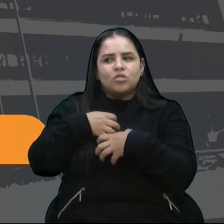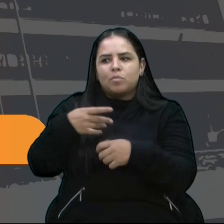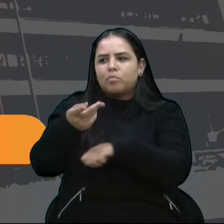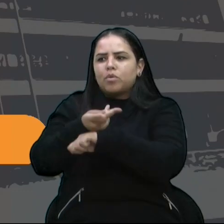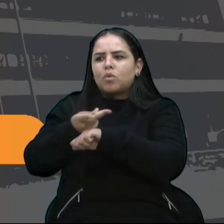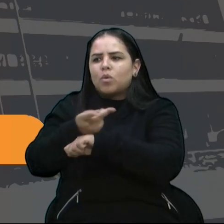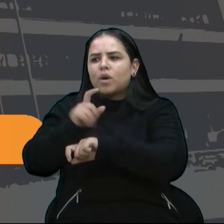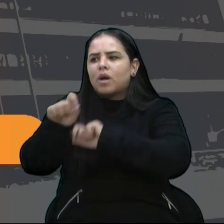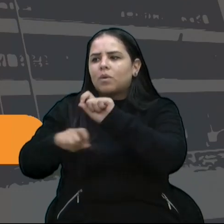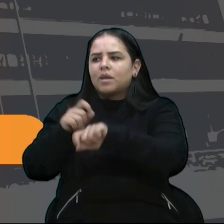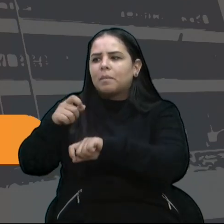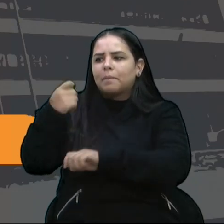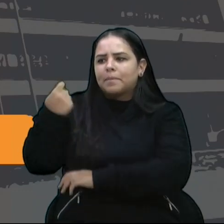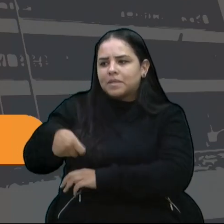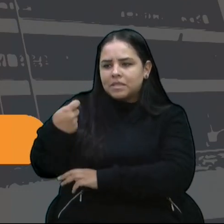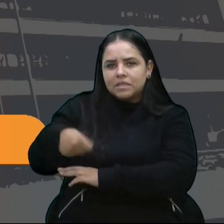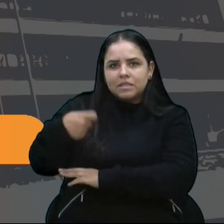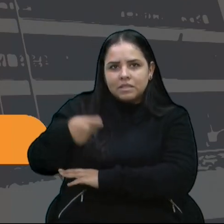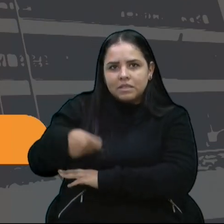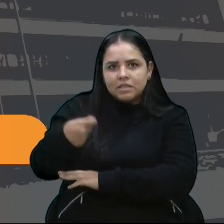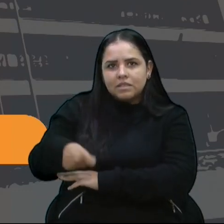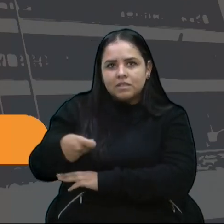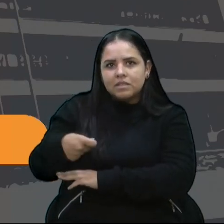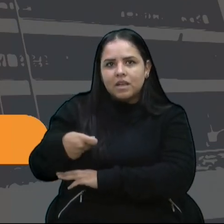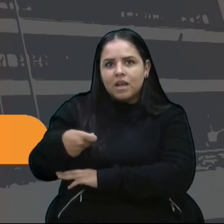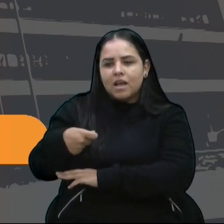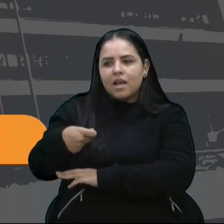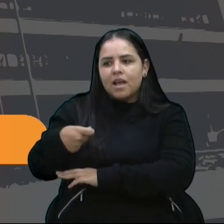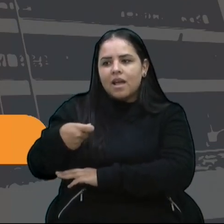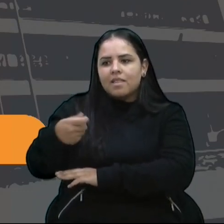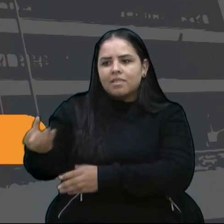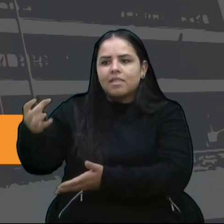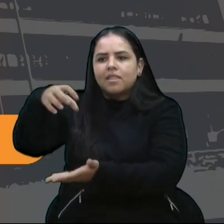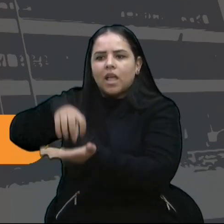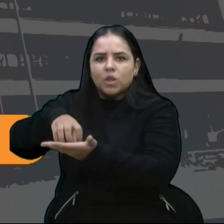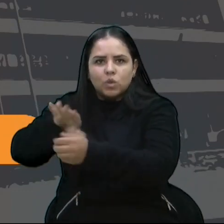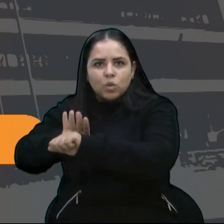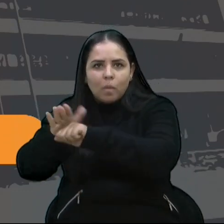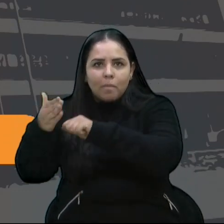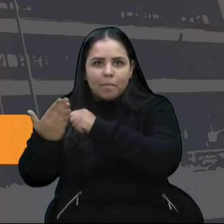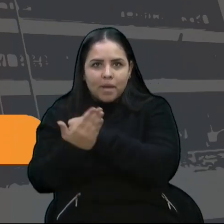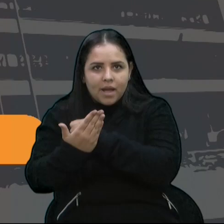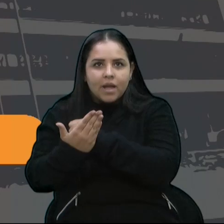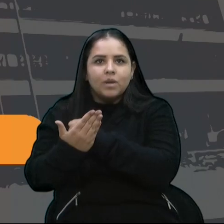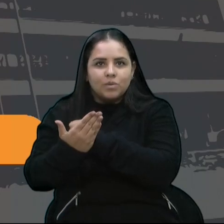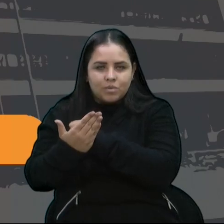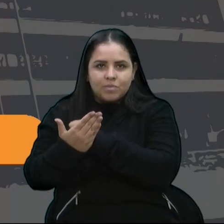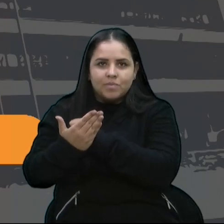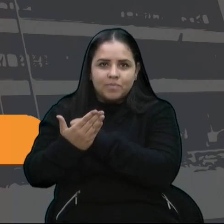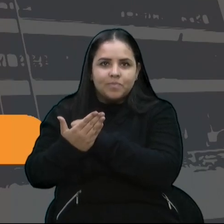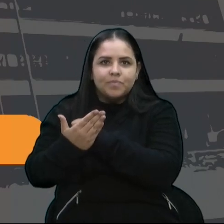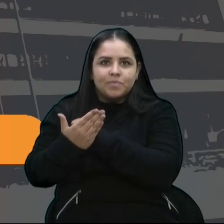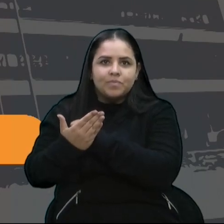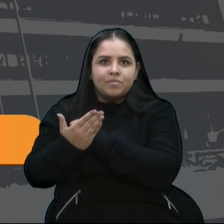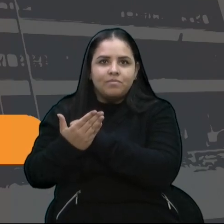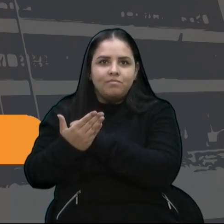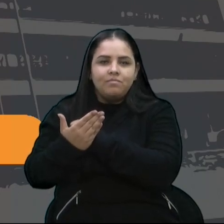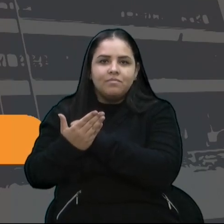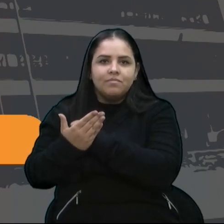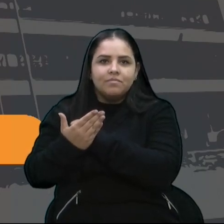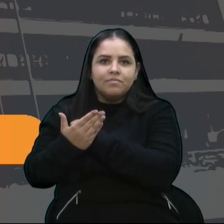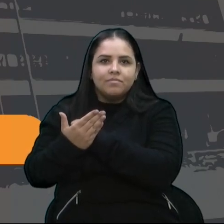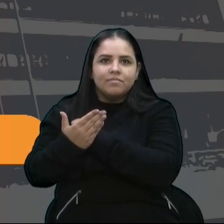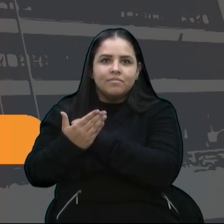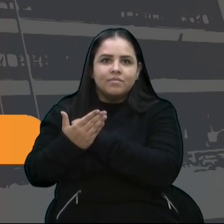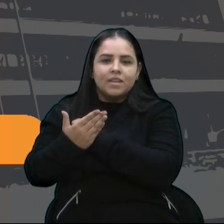que ele precisa, né, no comércio local, e um comércio